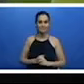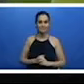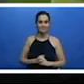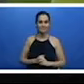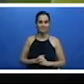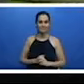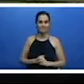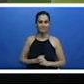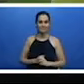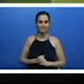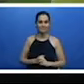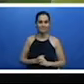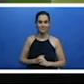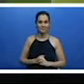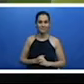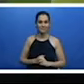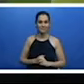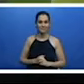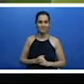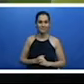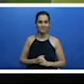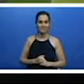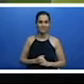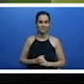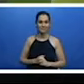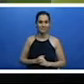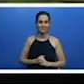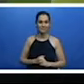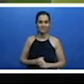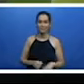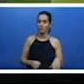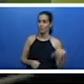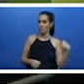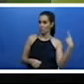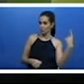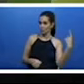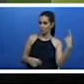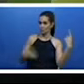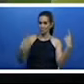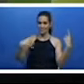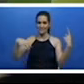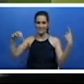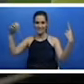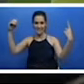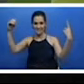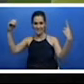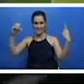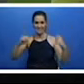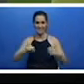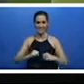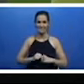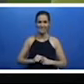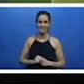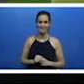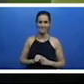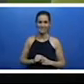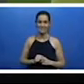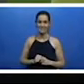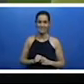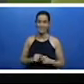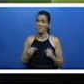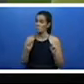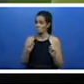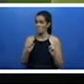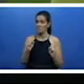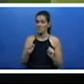Com 6, vamos lá. 1, 0, ok. Tá. Poderia dizer que é